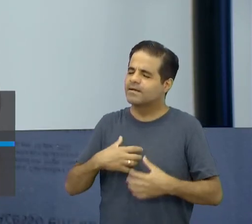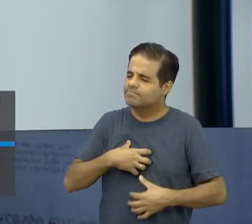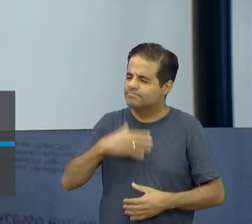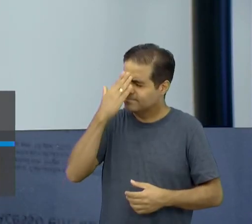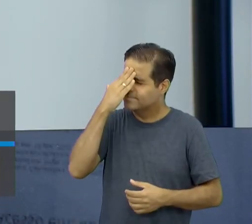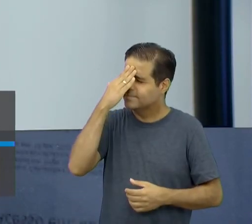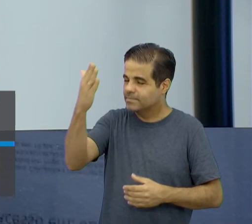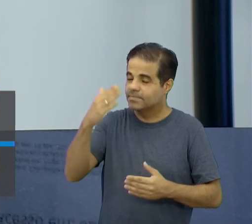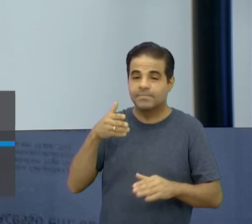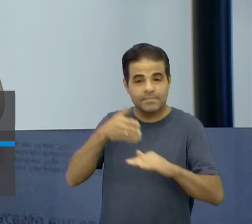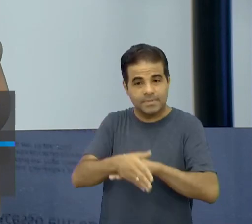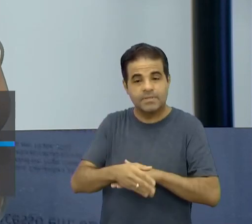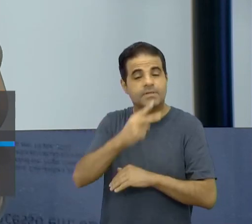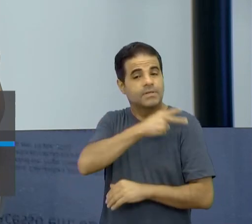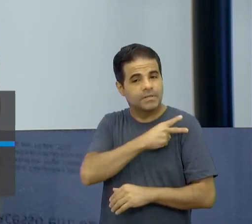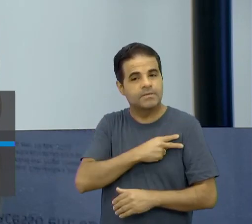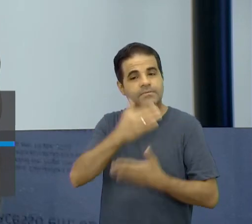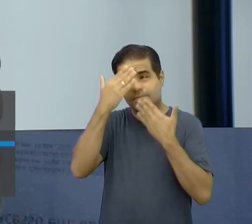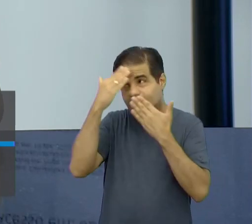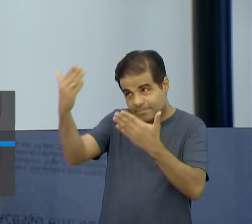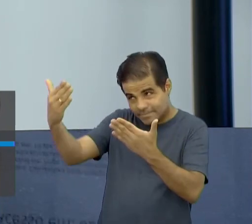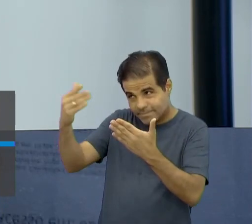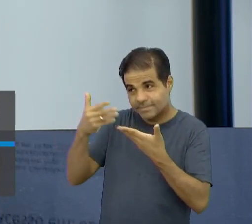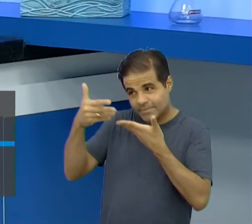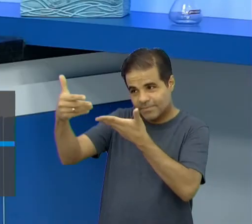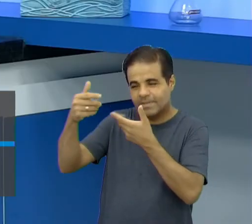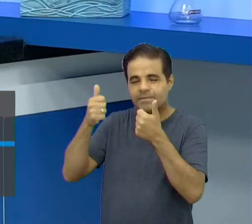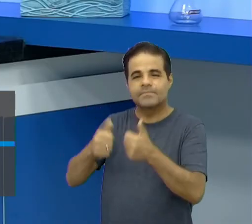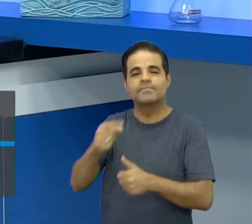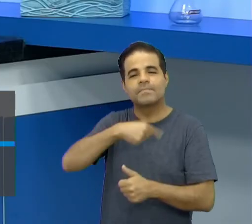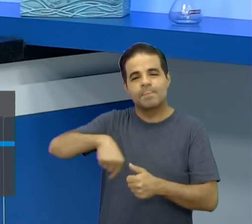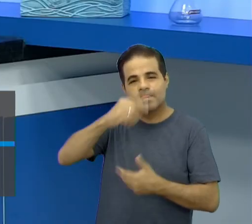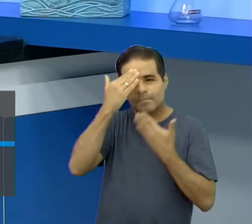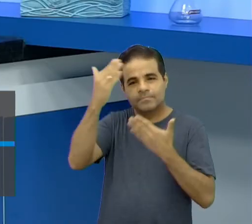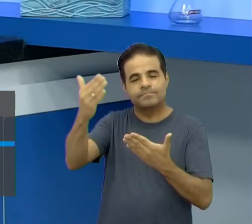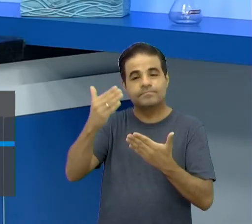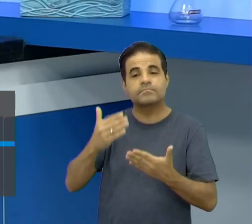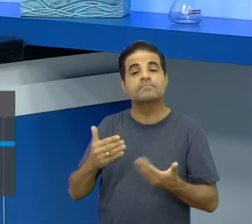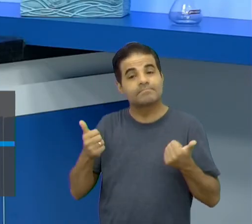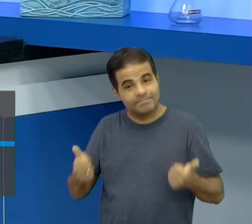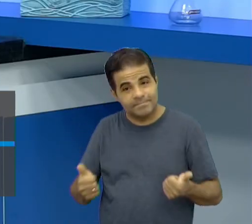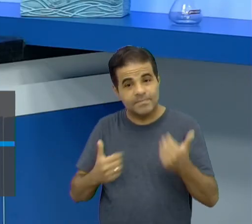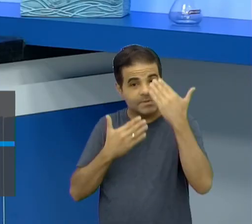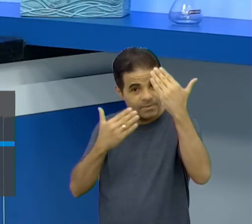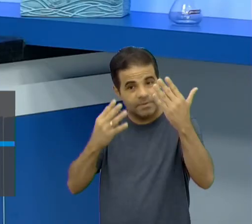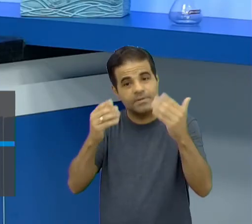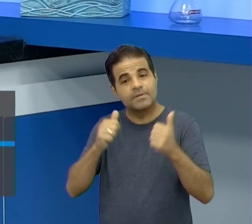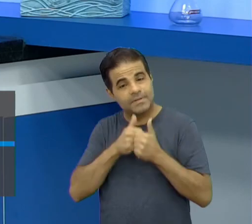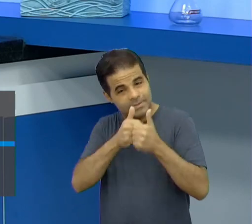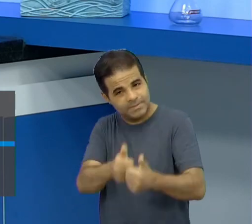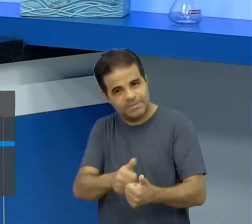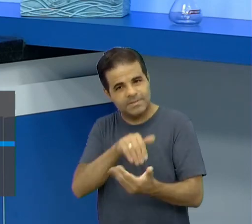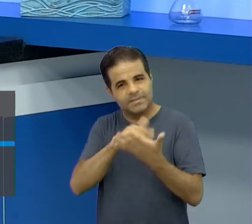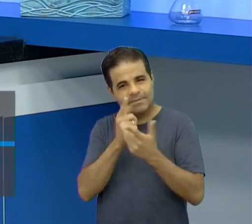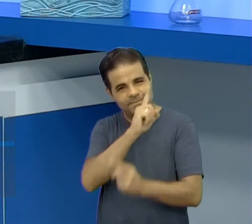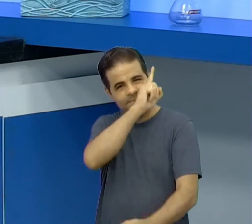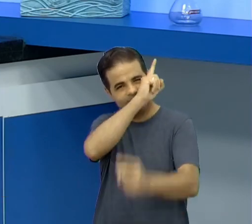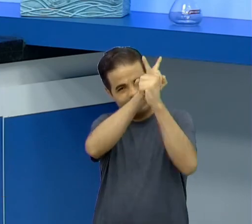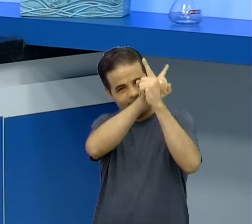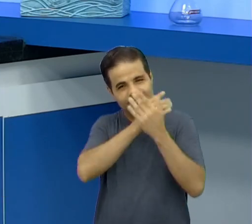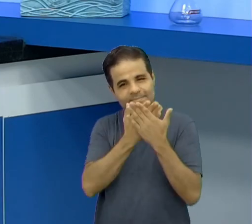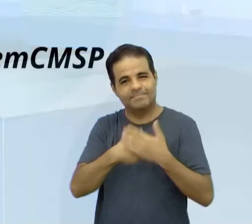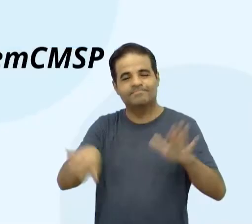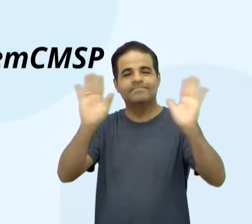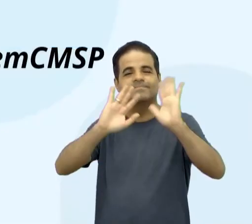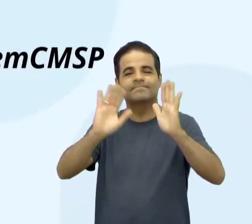participar da aula do pessoal do segundo ano. Muito obrigada, Ilana. Imagina, nós que agradecemos. Gente, obrigada pela companhia. Até a próxima aula.